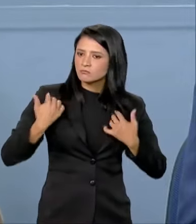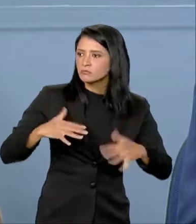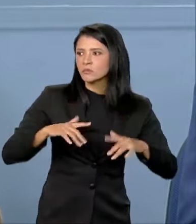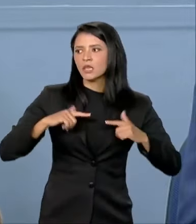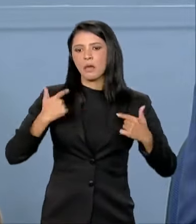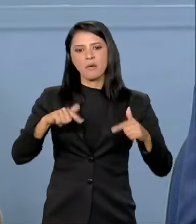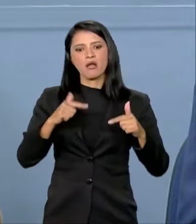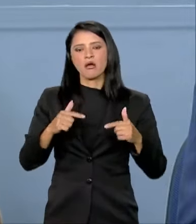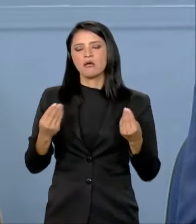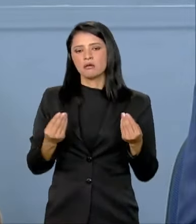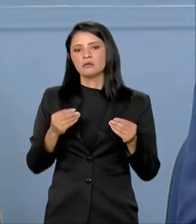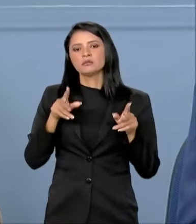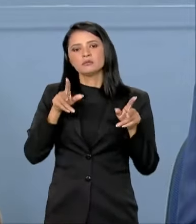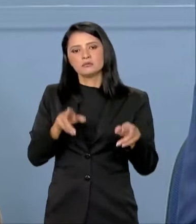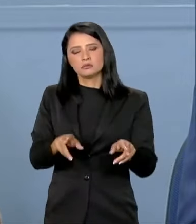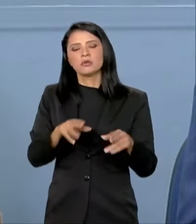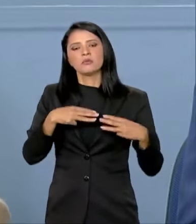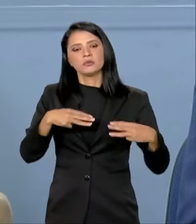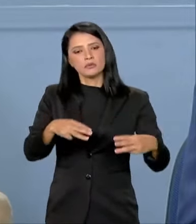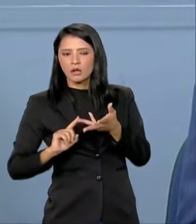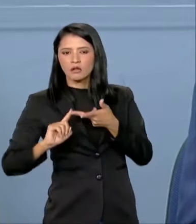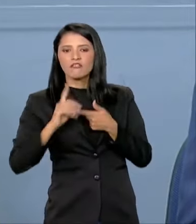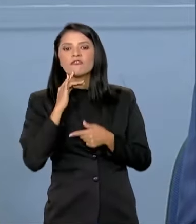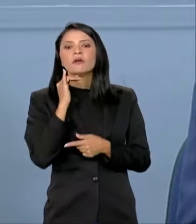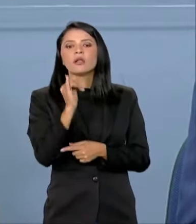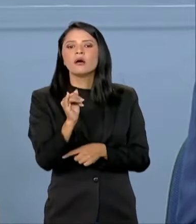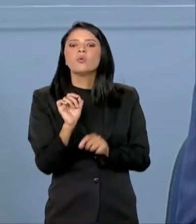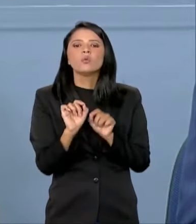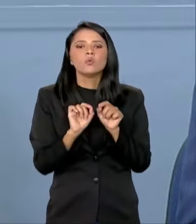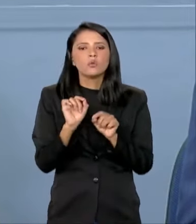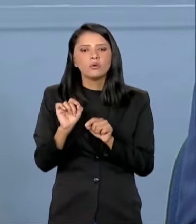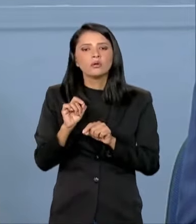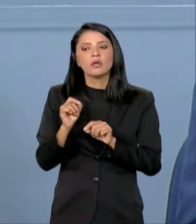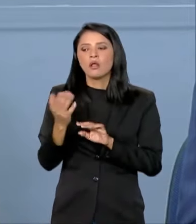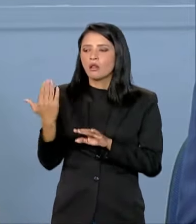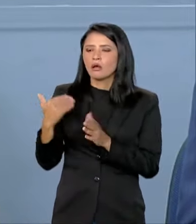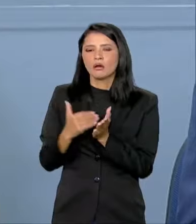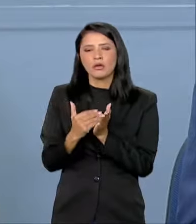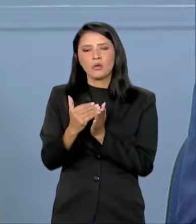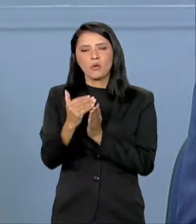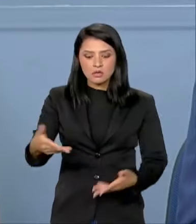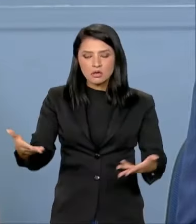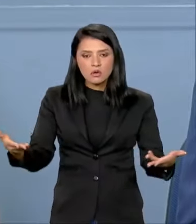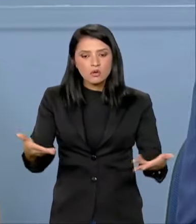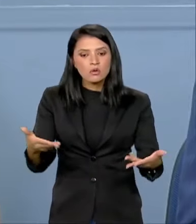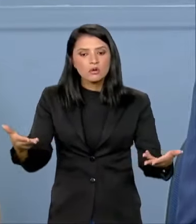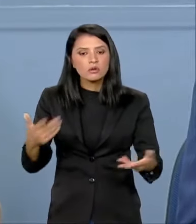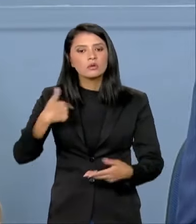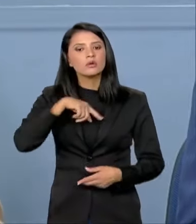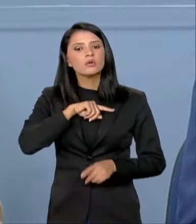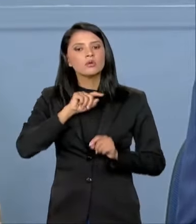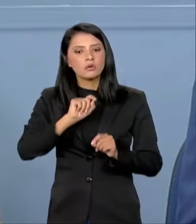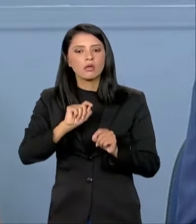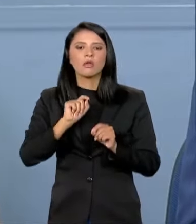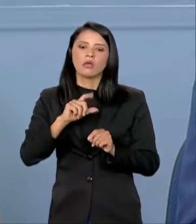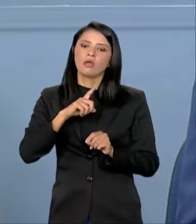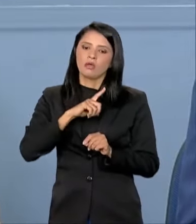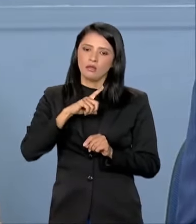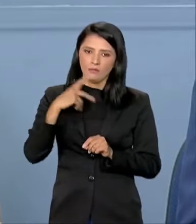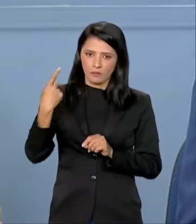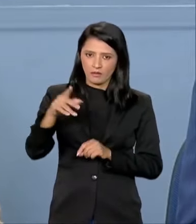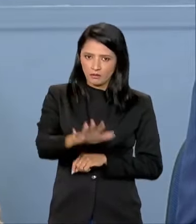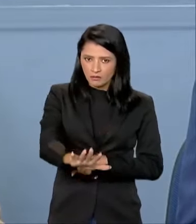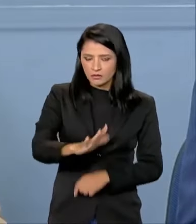nesse sentido que o Ministério vem atuando e desde do início dessa crise, nós tivemos, no caso